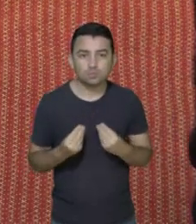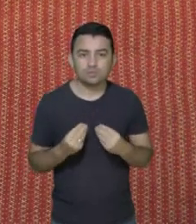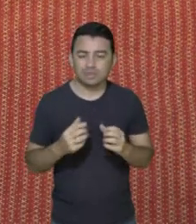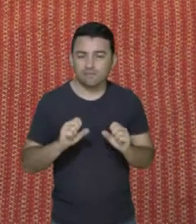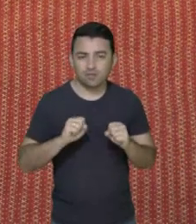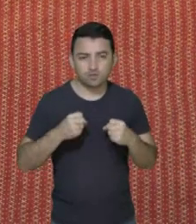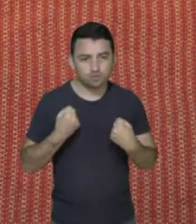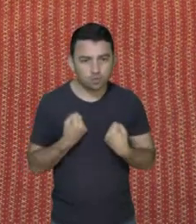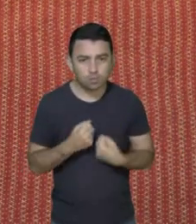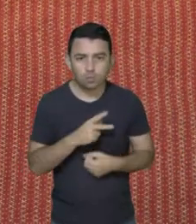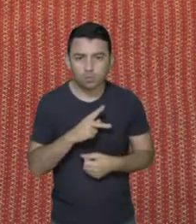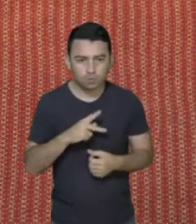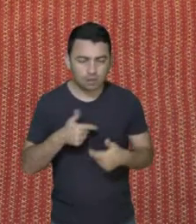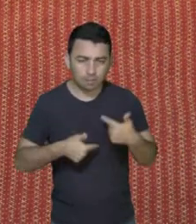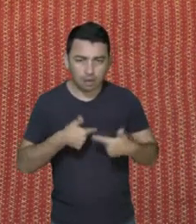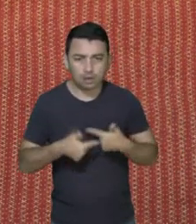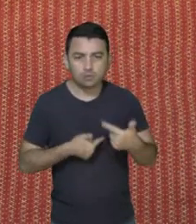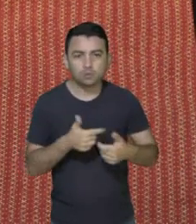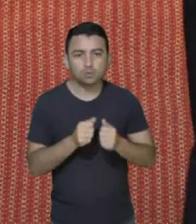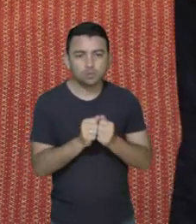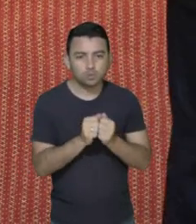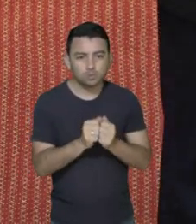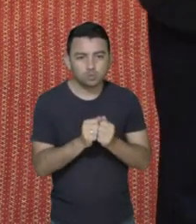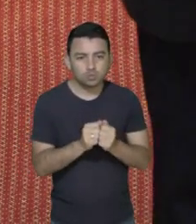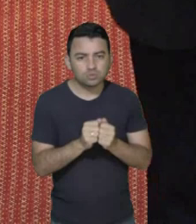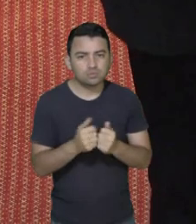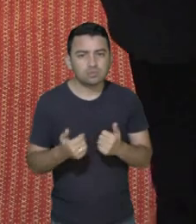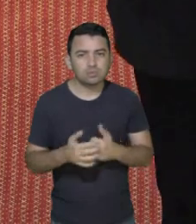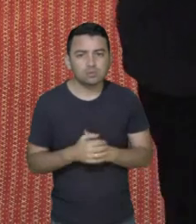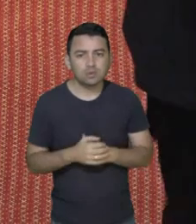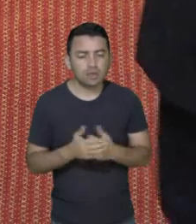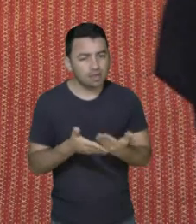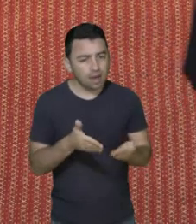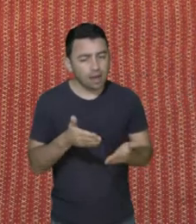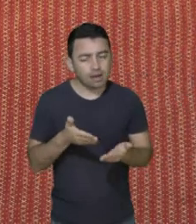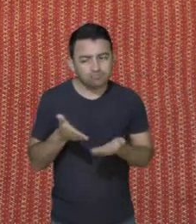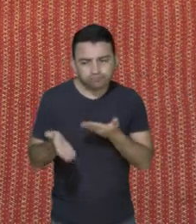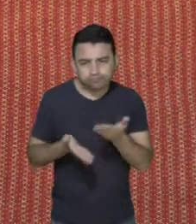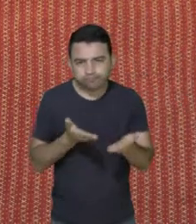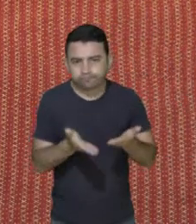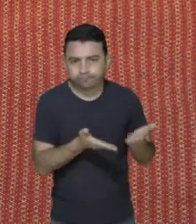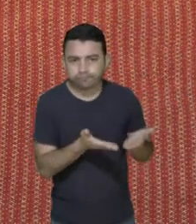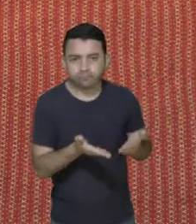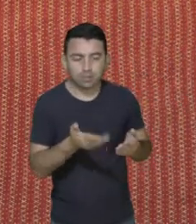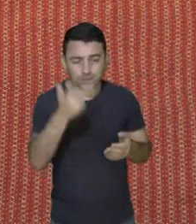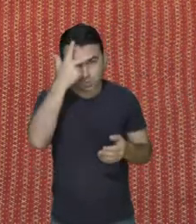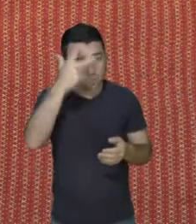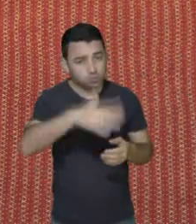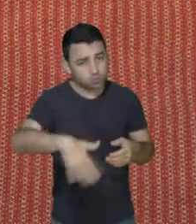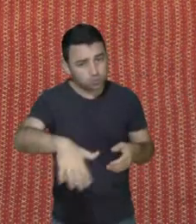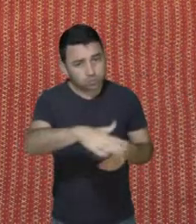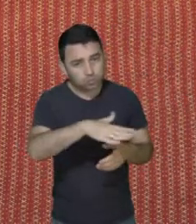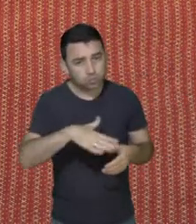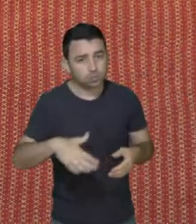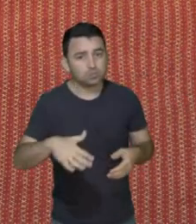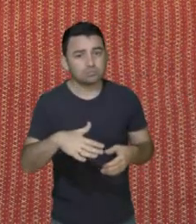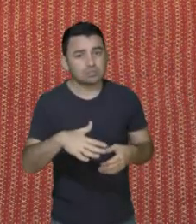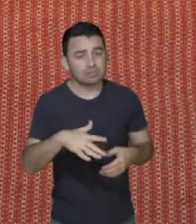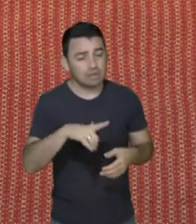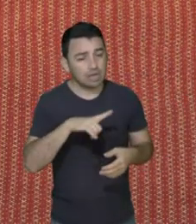defensores que a gente trabalha de uma forma excepcional, dando assistência nas pessoas com algum tipo